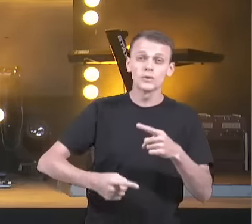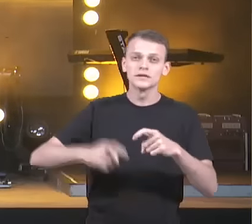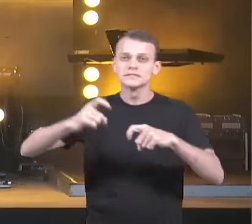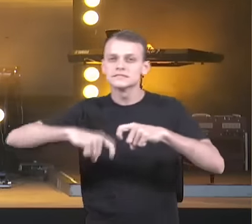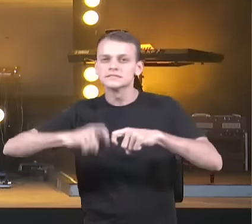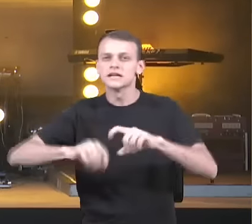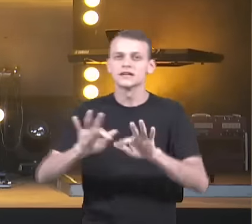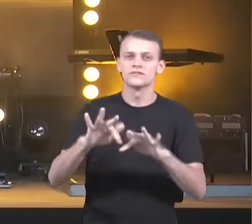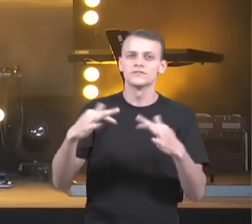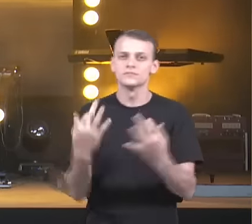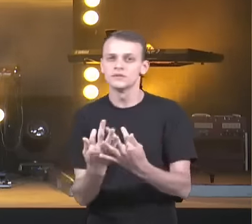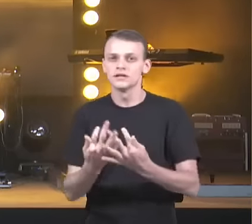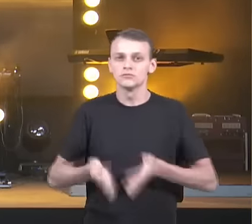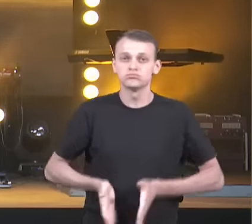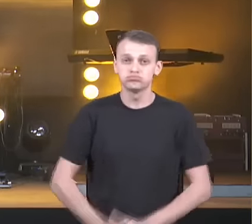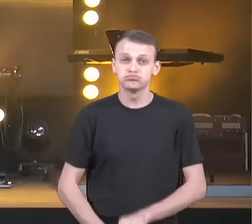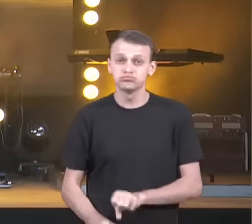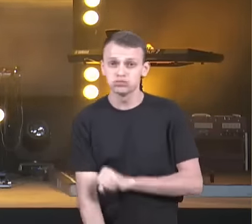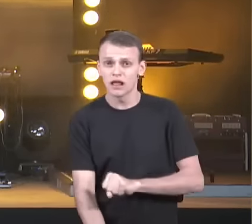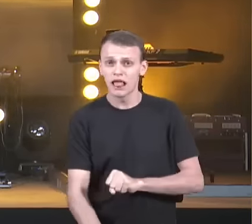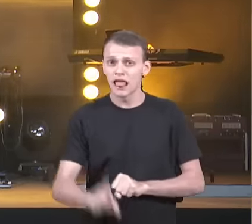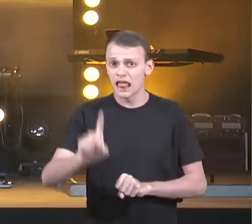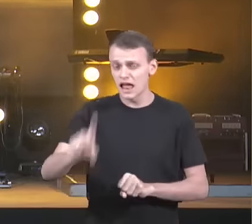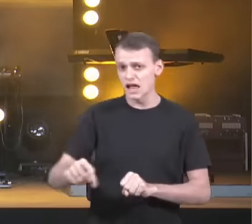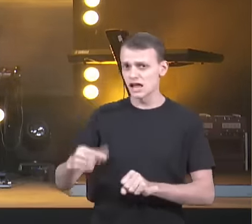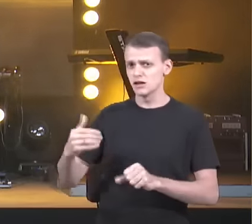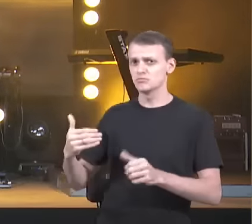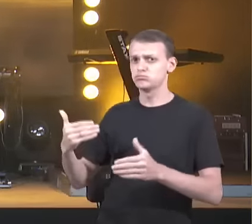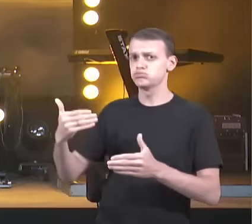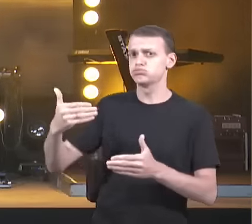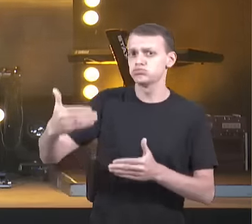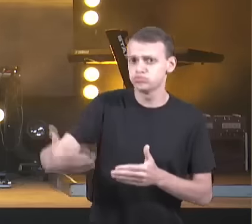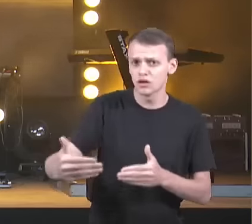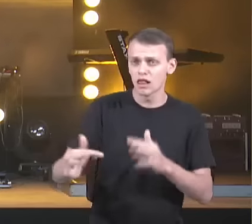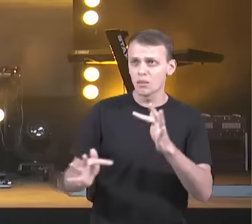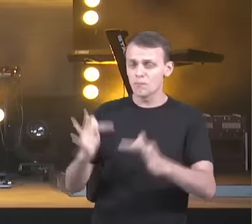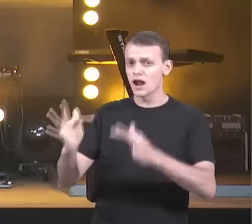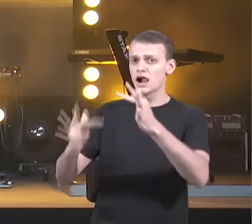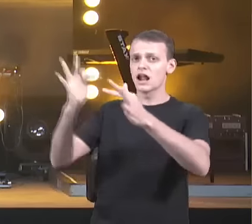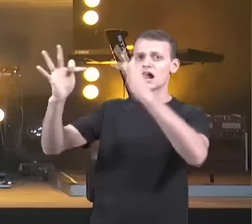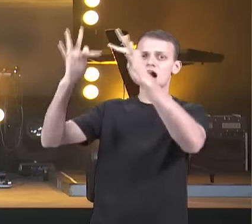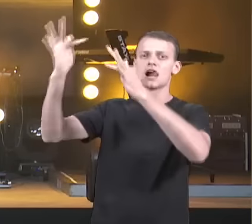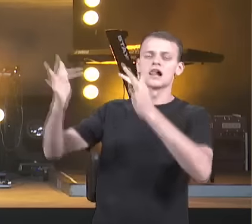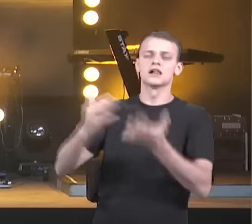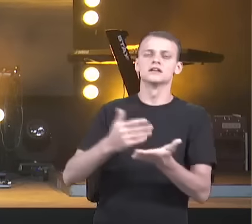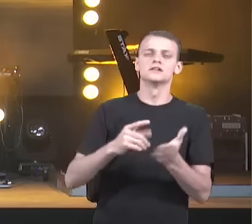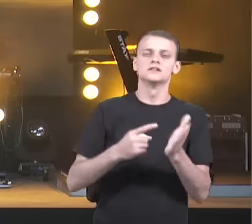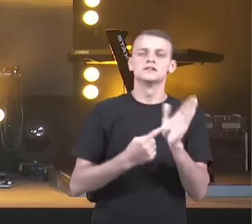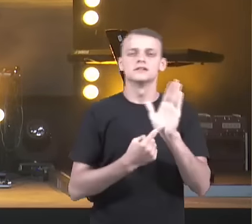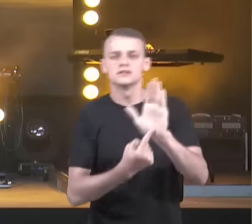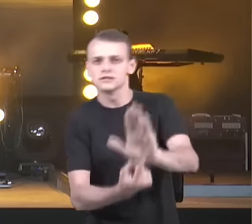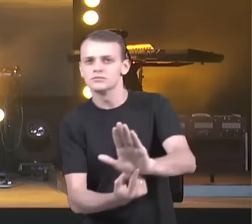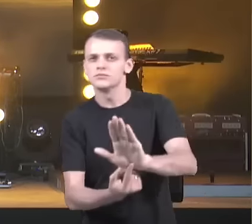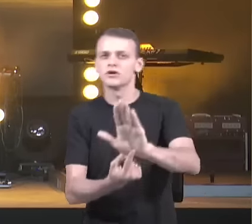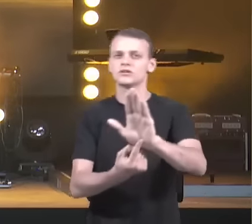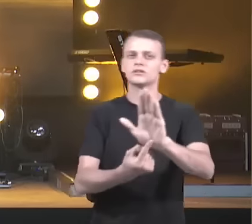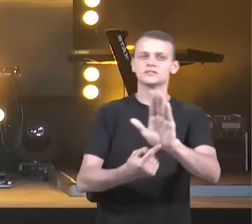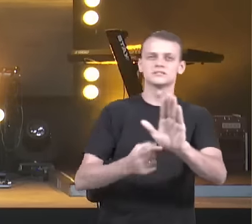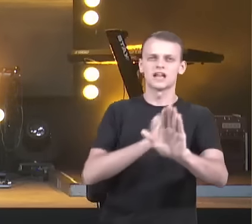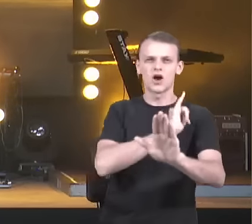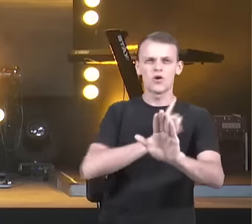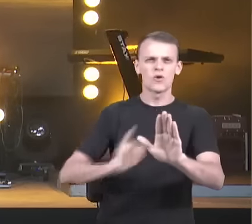e do aborto. Foi o avanço da fé cristã que libertou o império e os bárbaros das suas